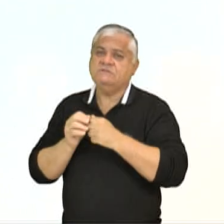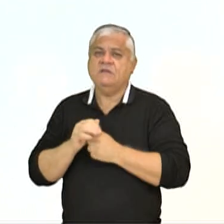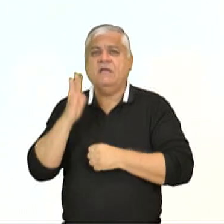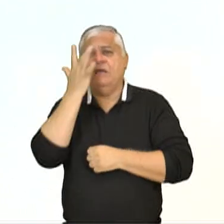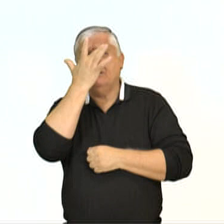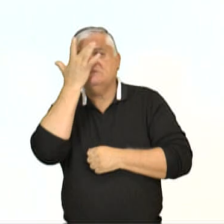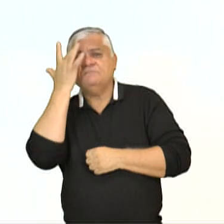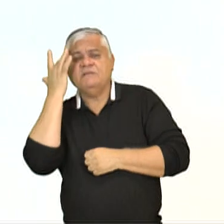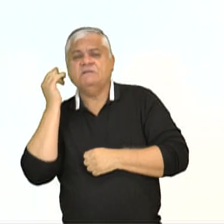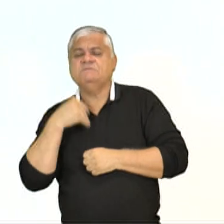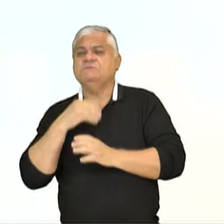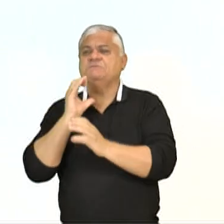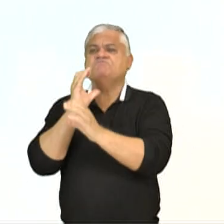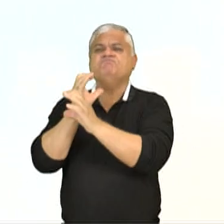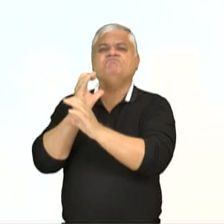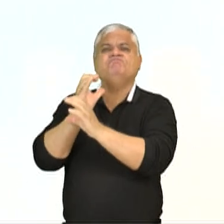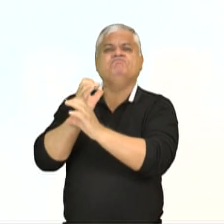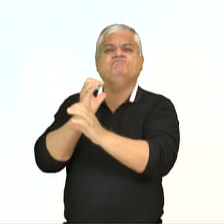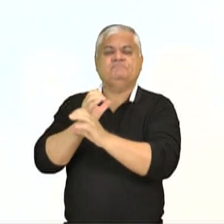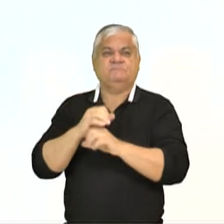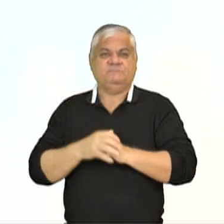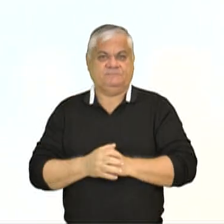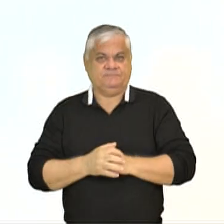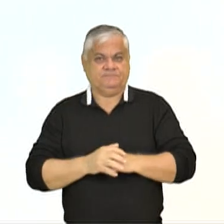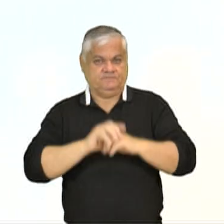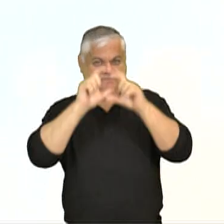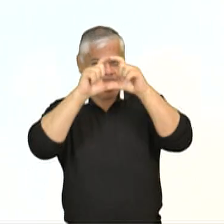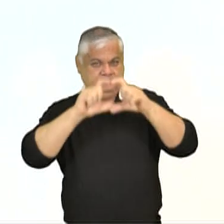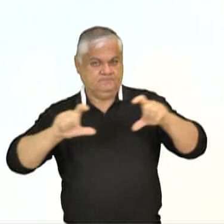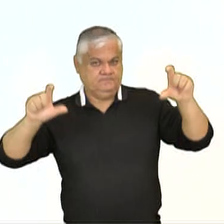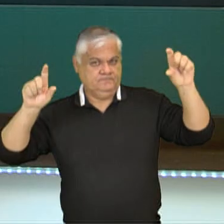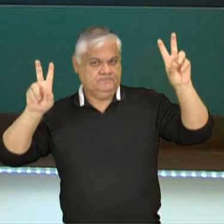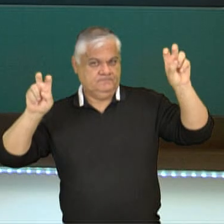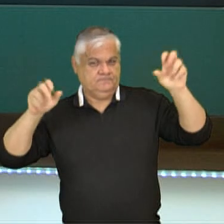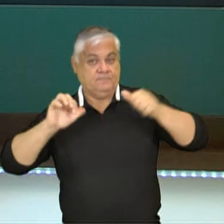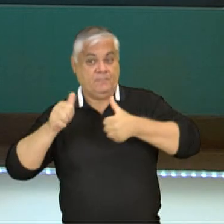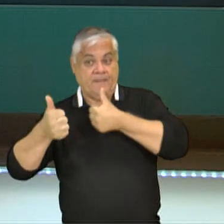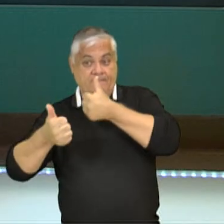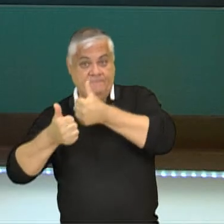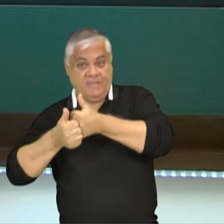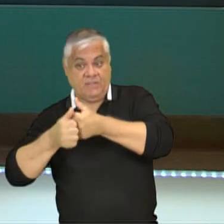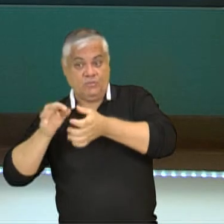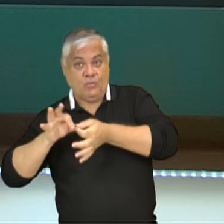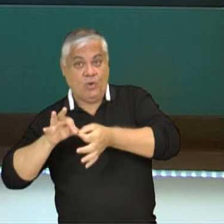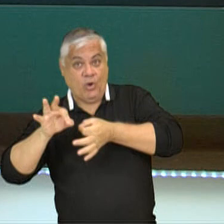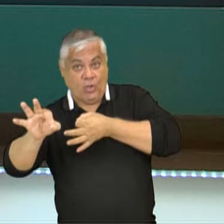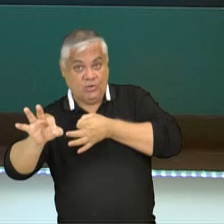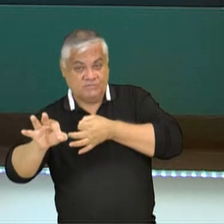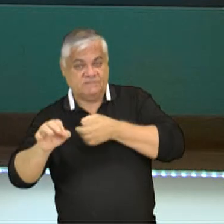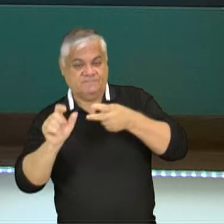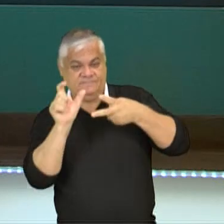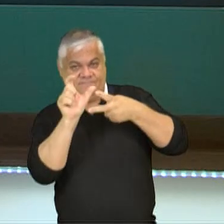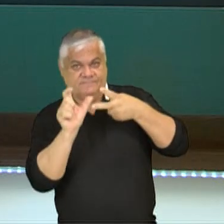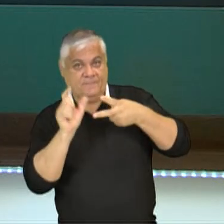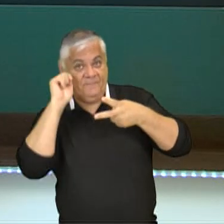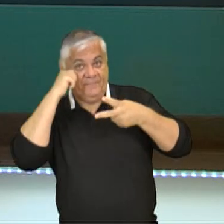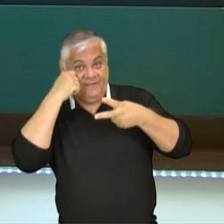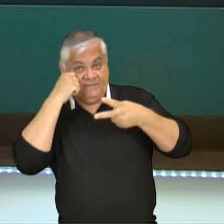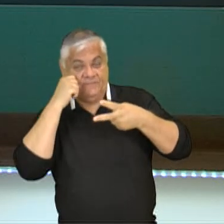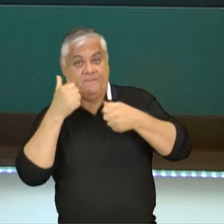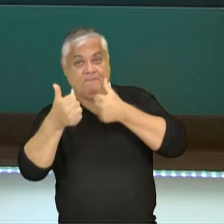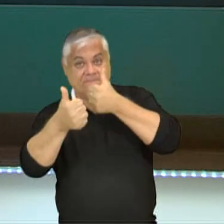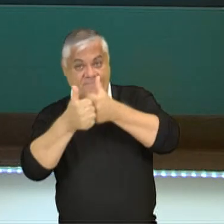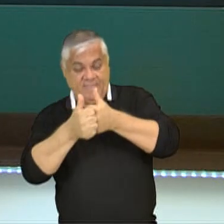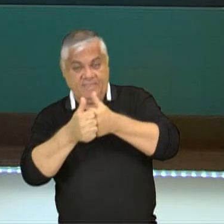pessoas ficavam incomunicáveis. Percebam que as palavras perto e longe estão negritadas, né? Então, as duas